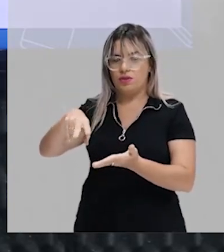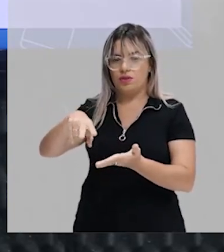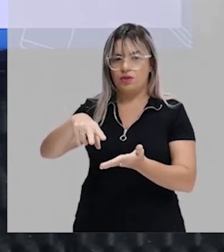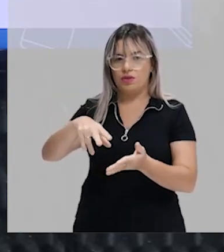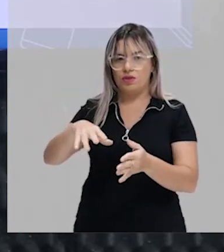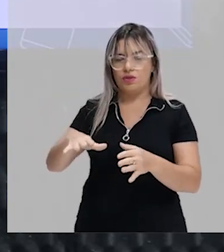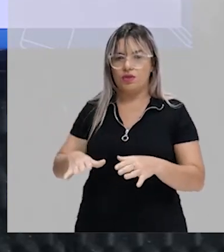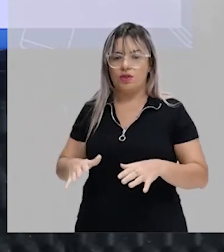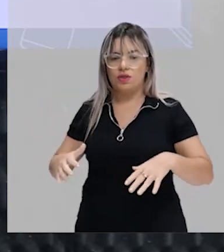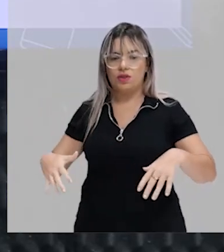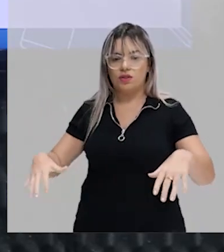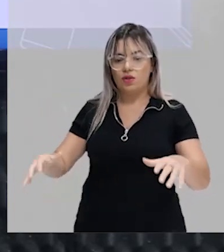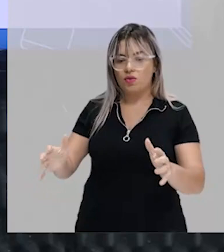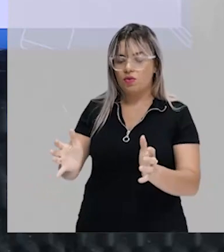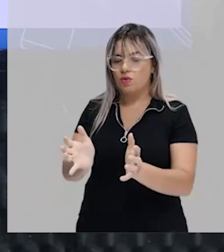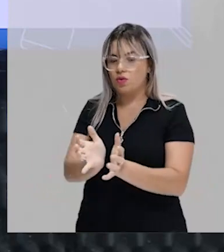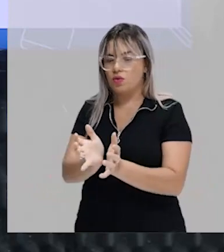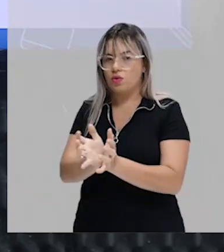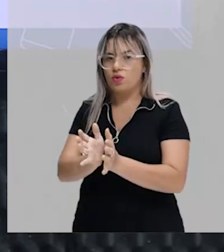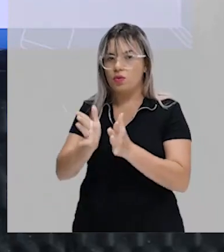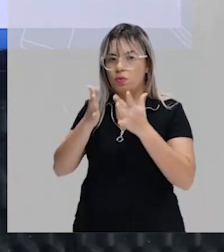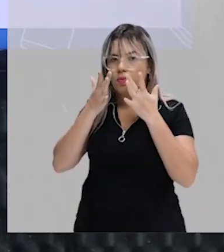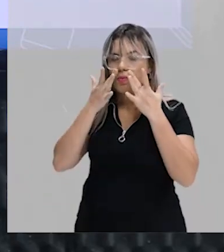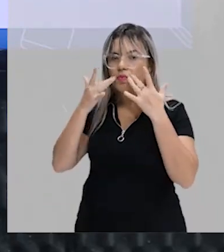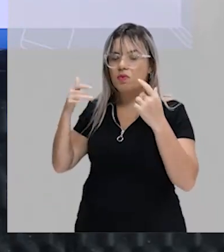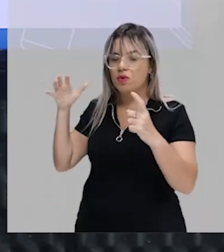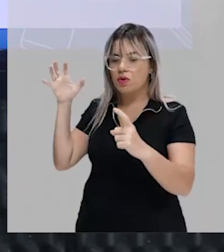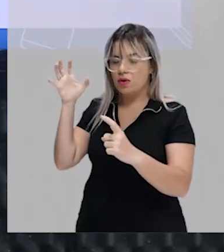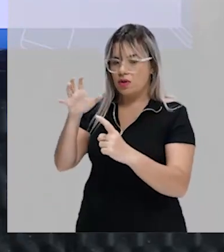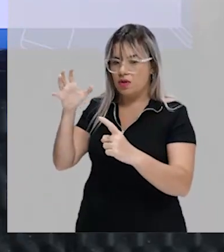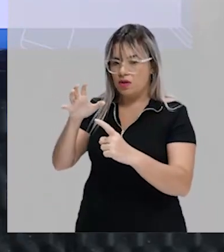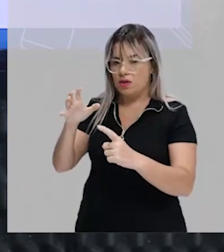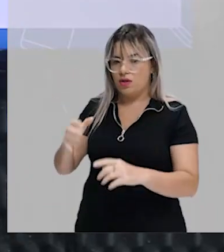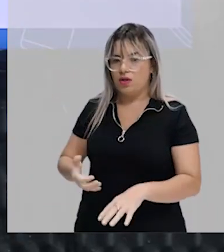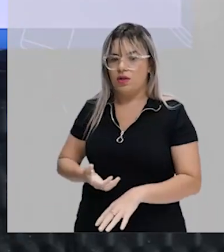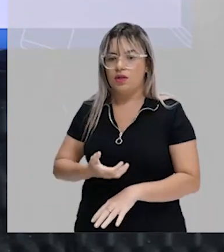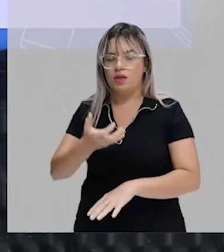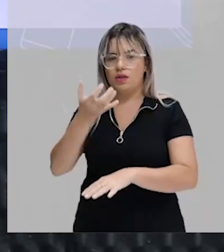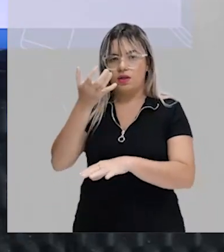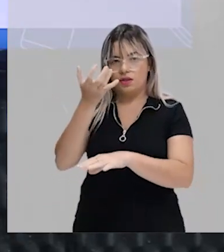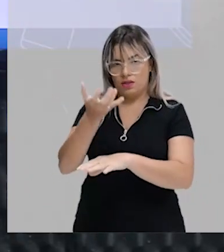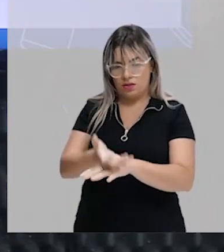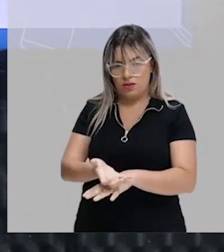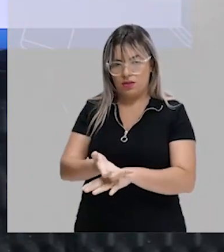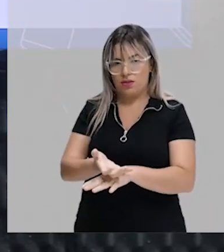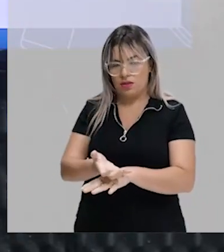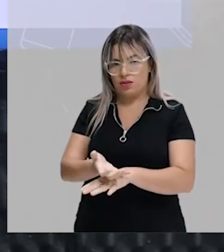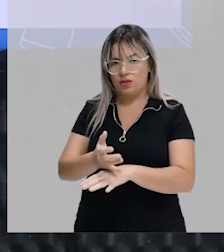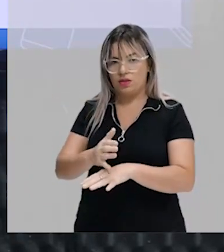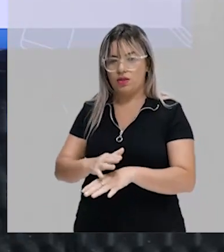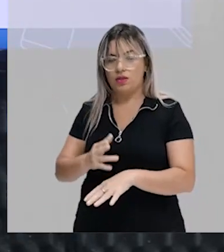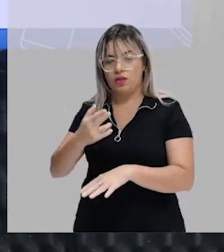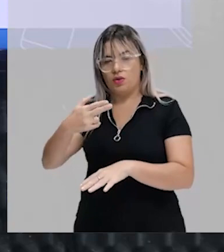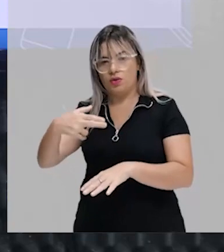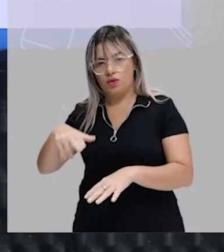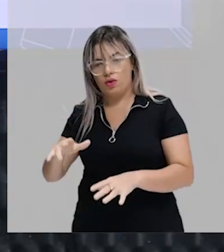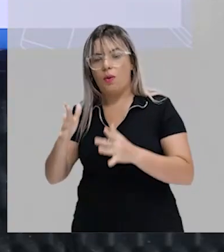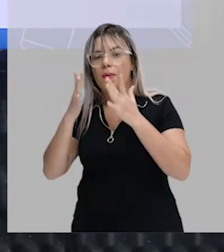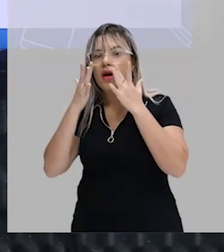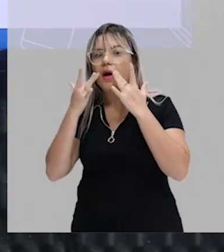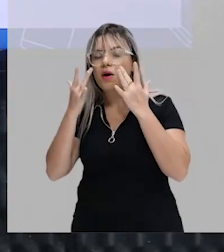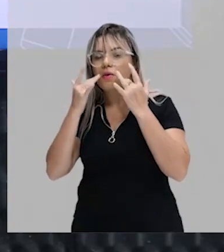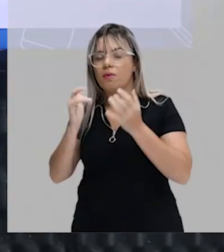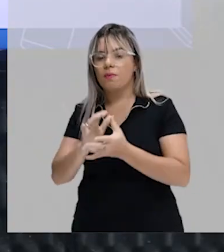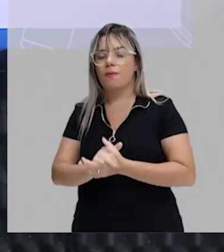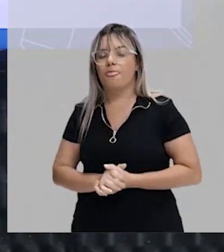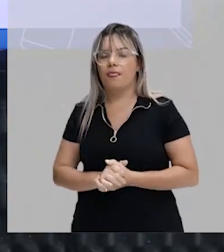manifestações artísticas dentro de uma disciplina chamada arte, certo? O professor Marcos Dominici